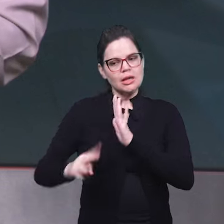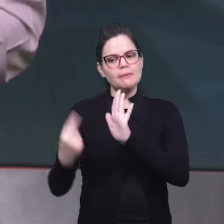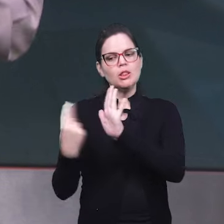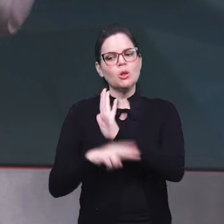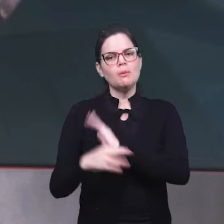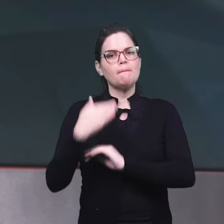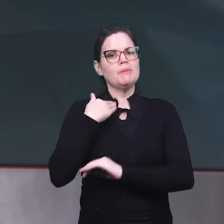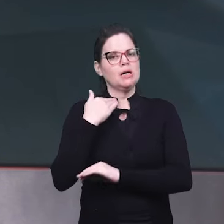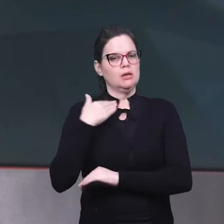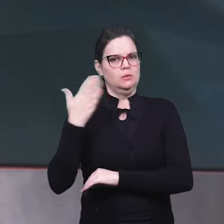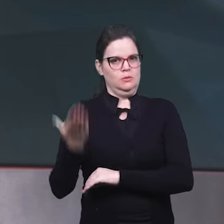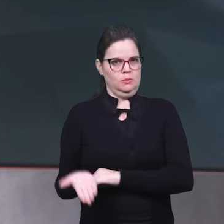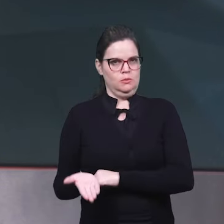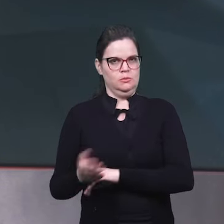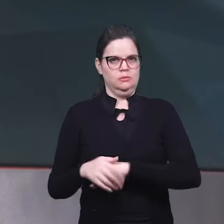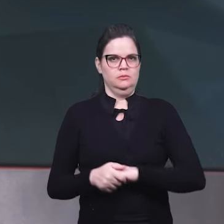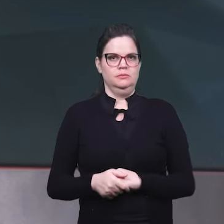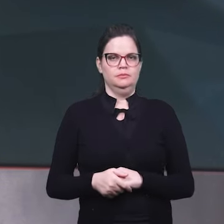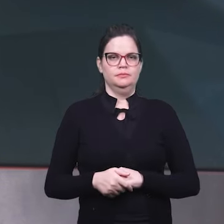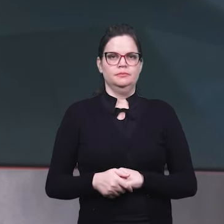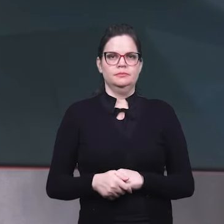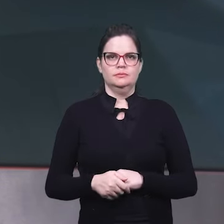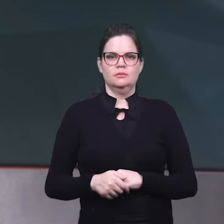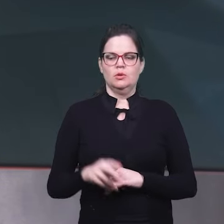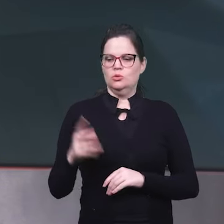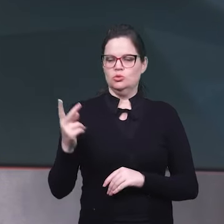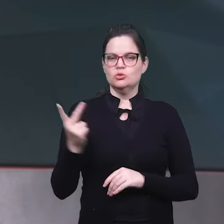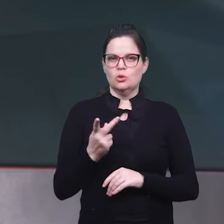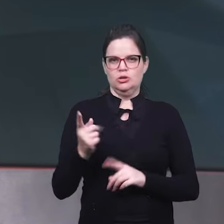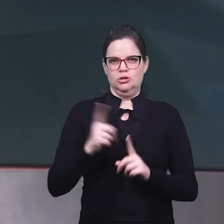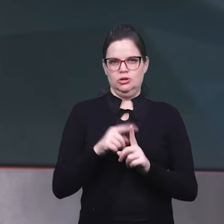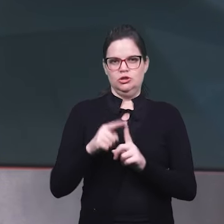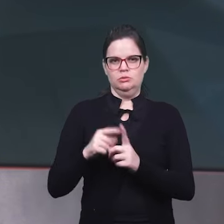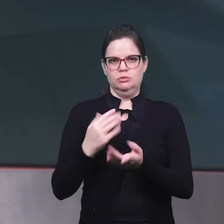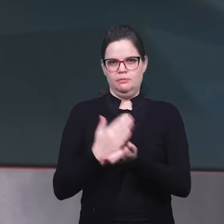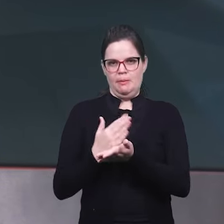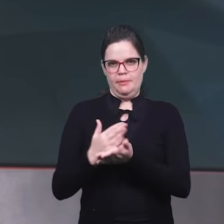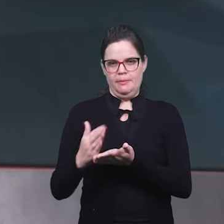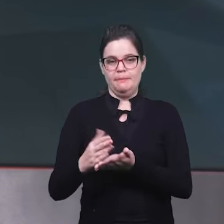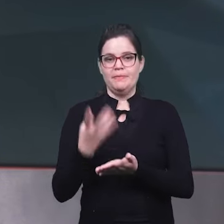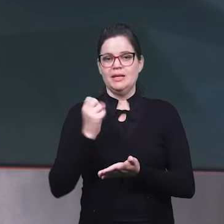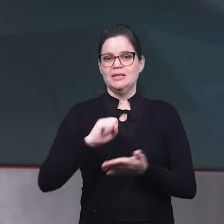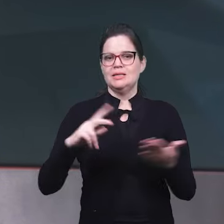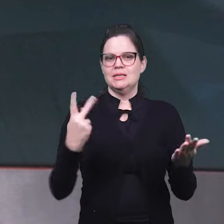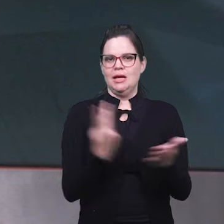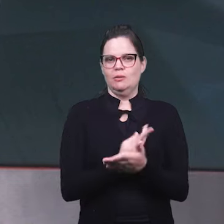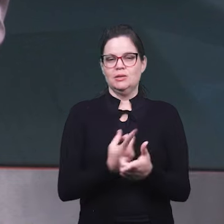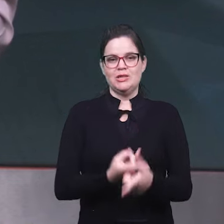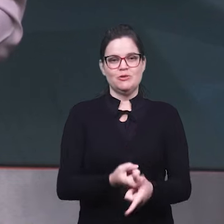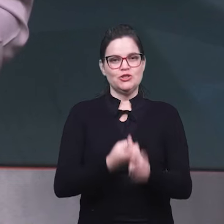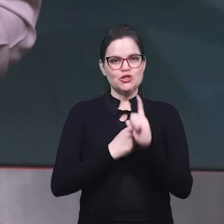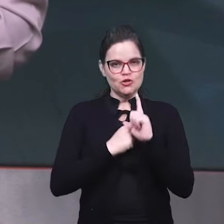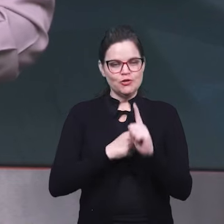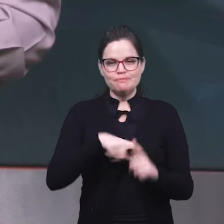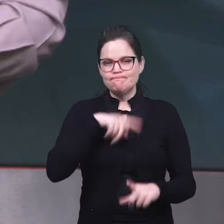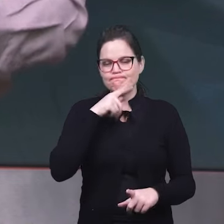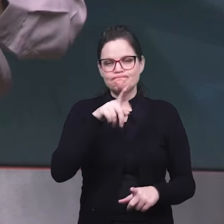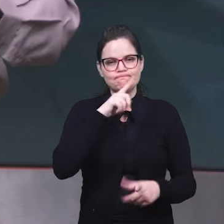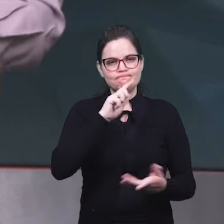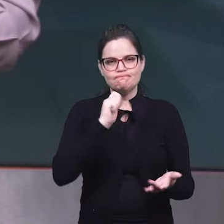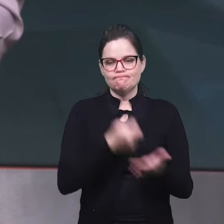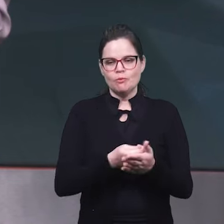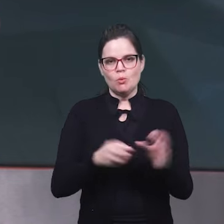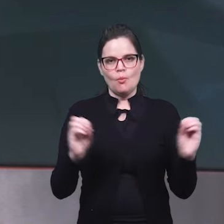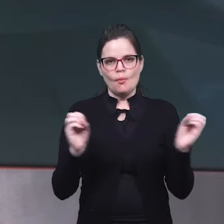casos, financiamento ou leasing, no caso da inadimplência, você não conseguiu pagar,